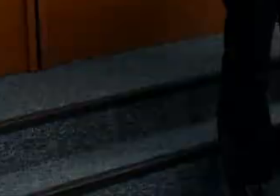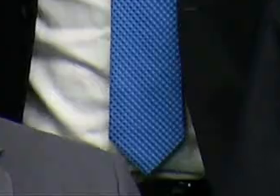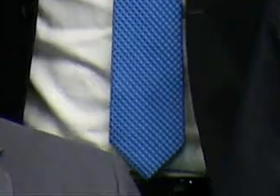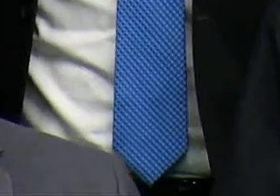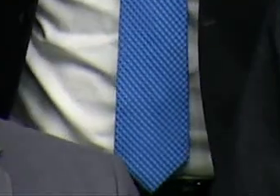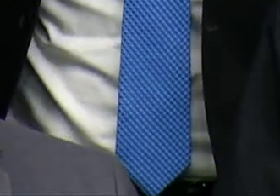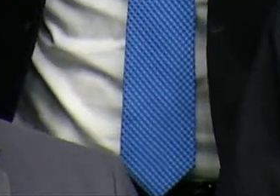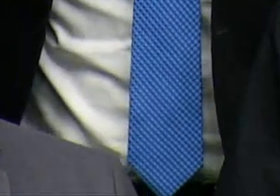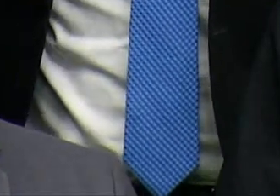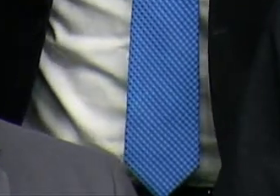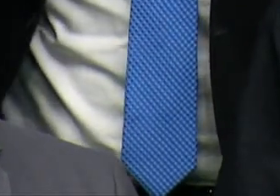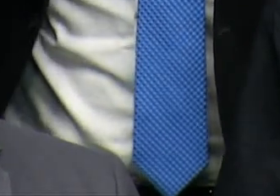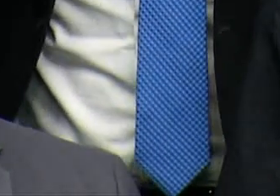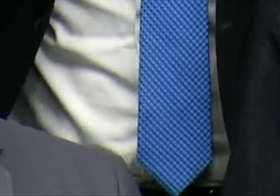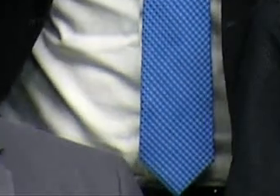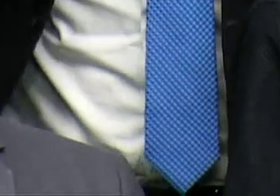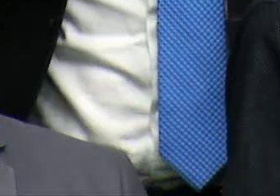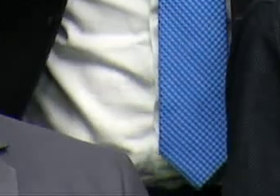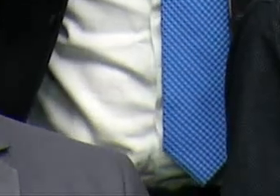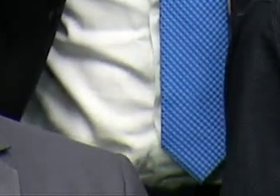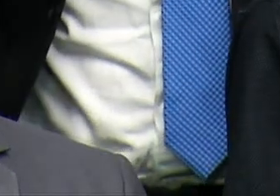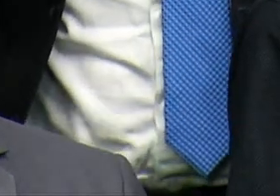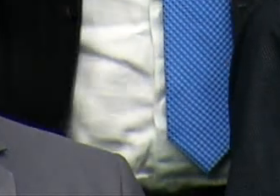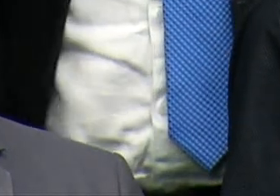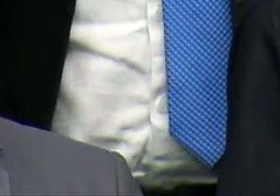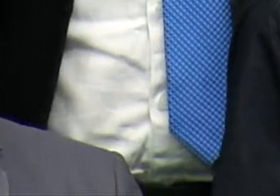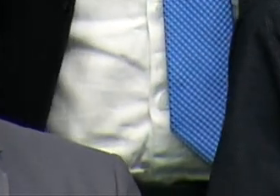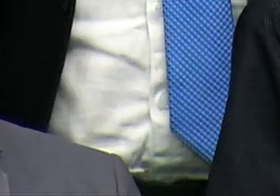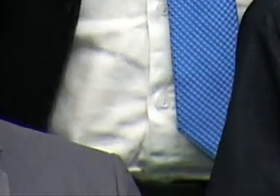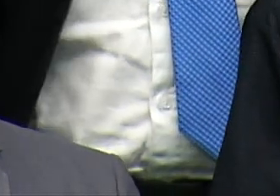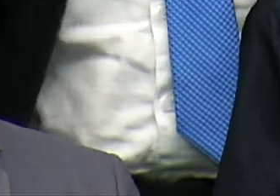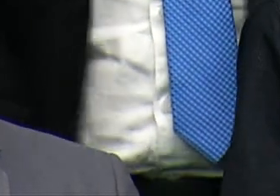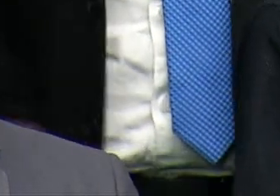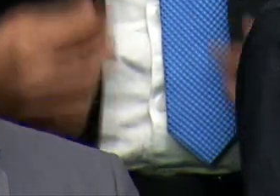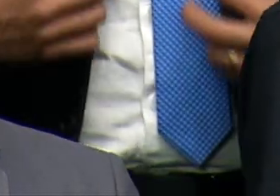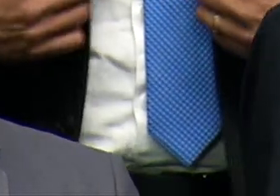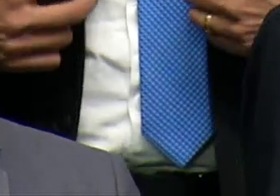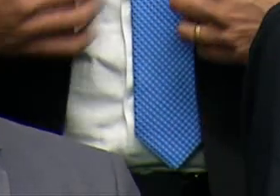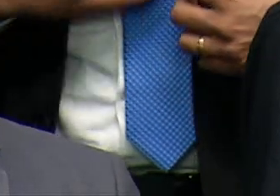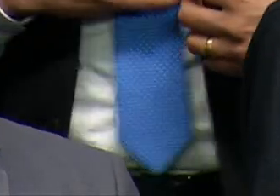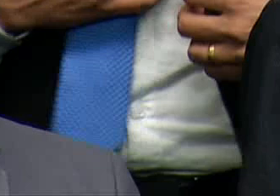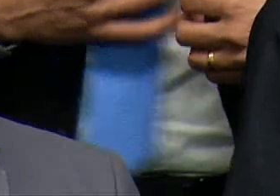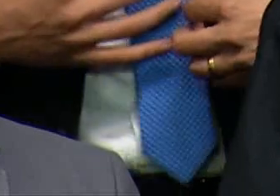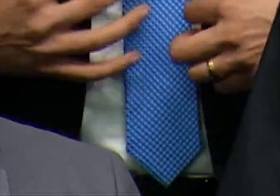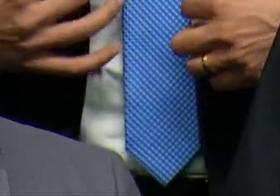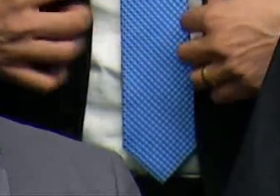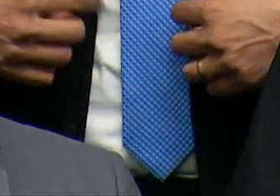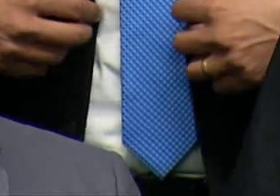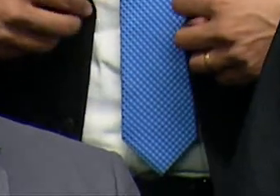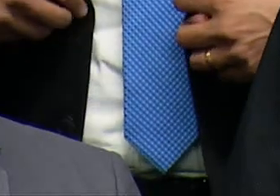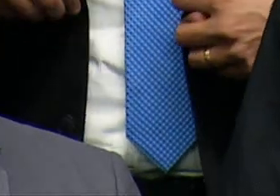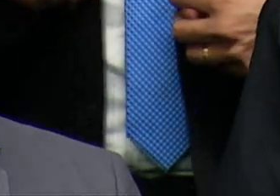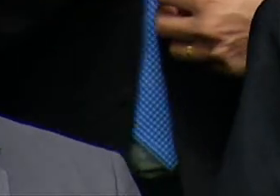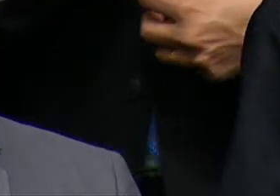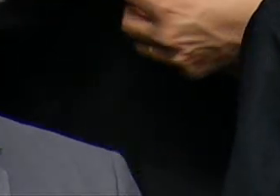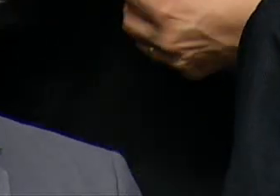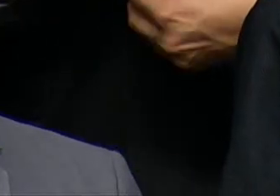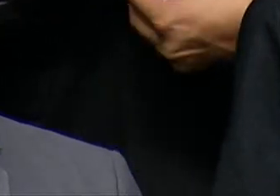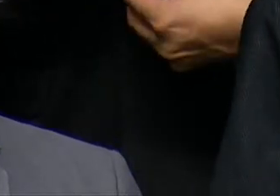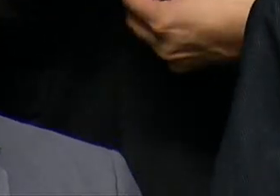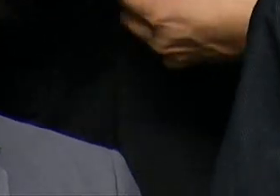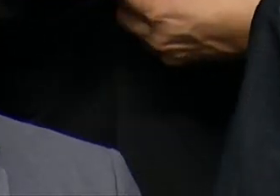procurando sempre, em primeiro lugar, nos aperfeiçoarmos como profissional de comunicação, né, realizando sempre